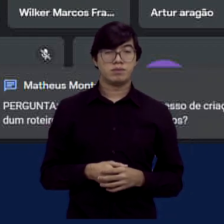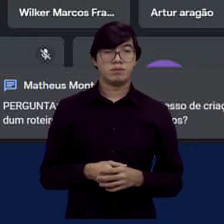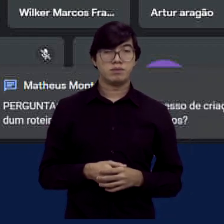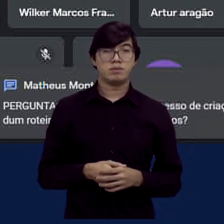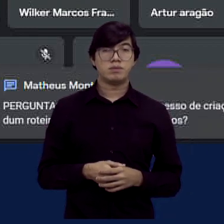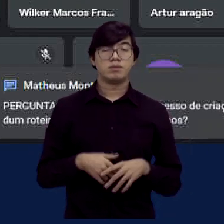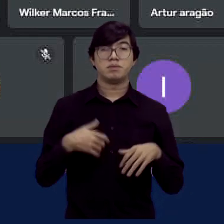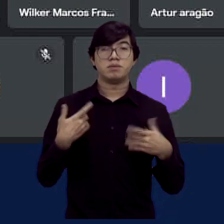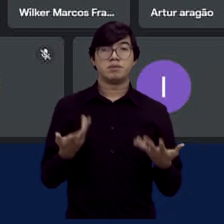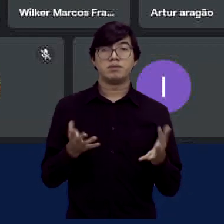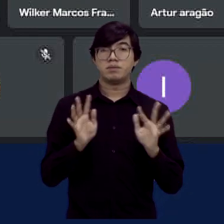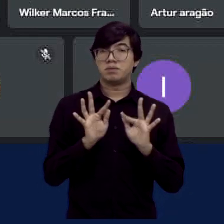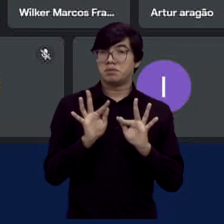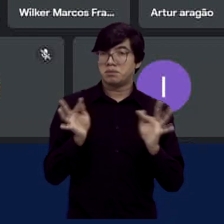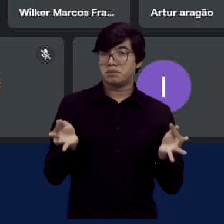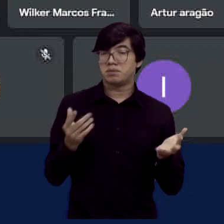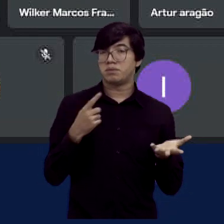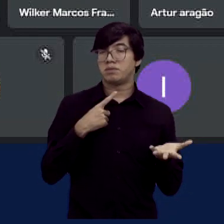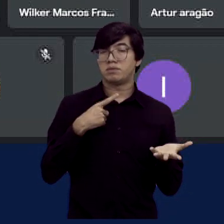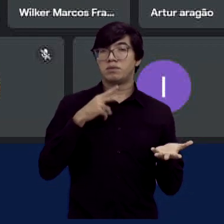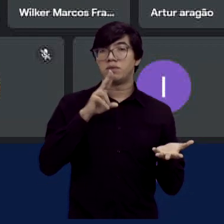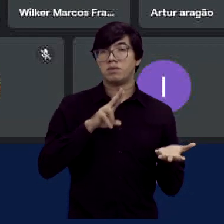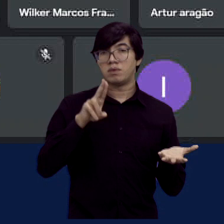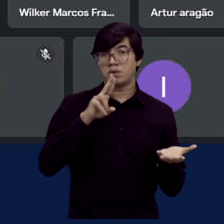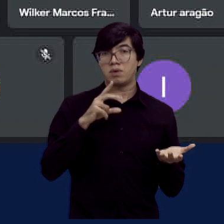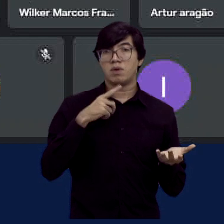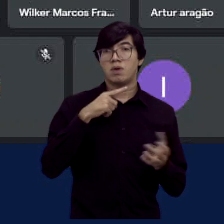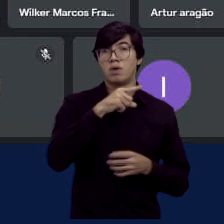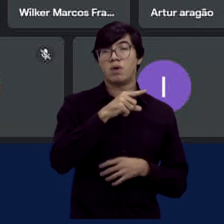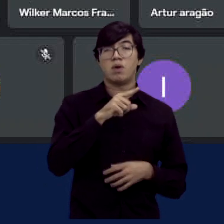muito simples, glicose, você tem